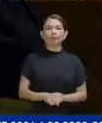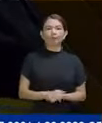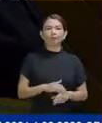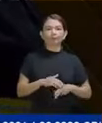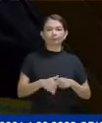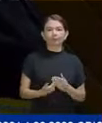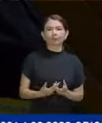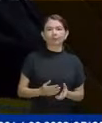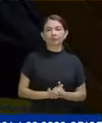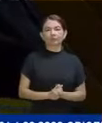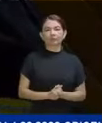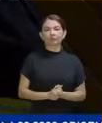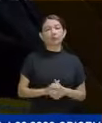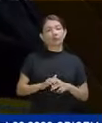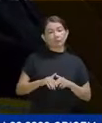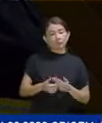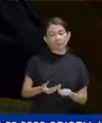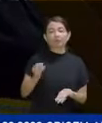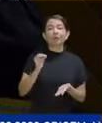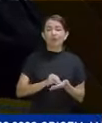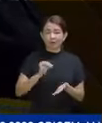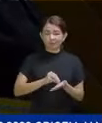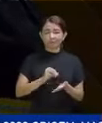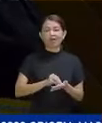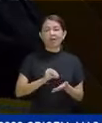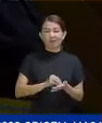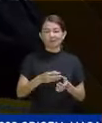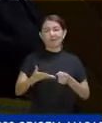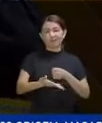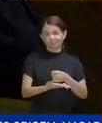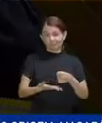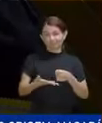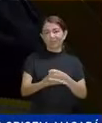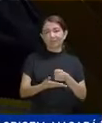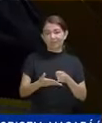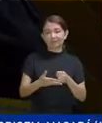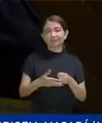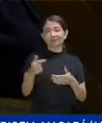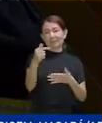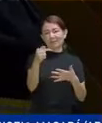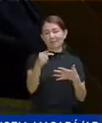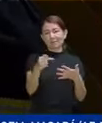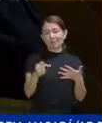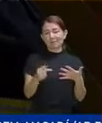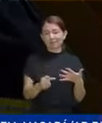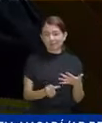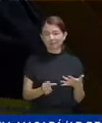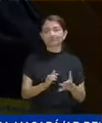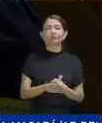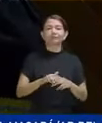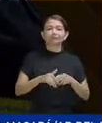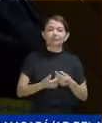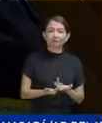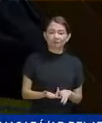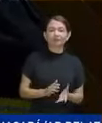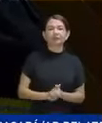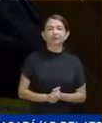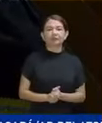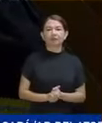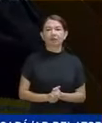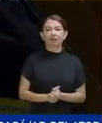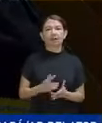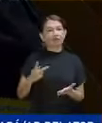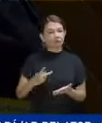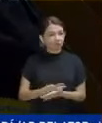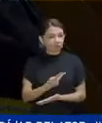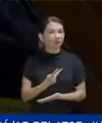julgada, por lhe faltarem os requisitos essenciais para a propositura da ação. Não tendo sido invocados os pressupostos para a ação